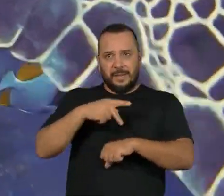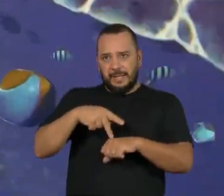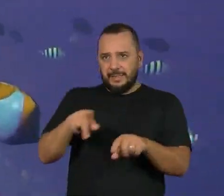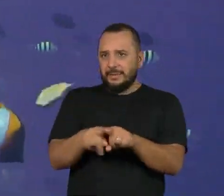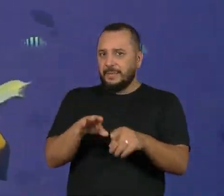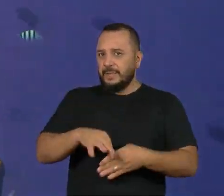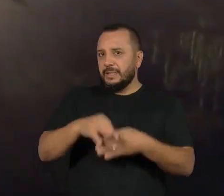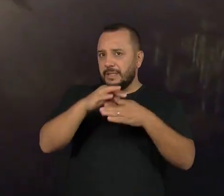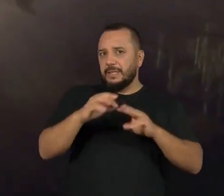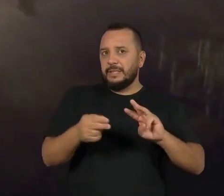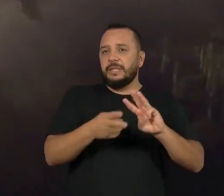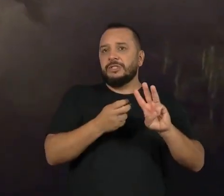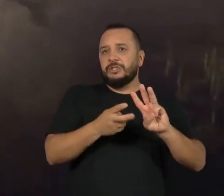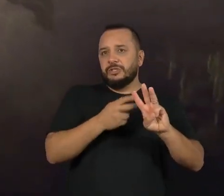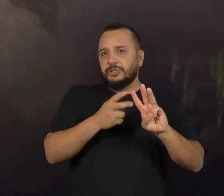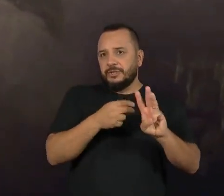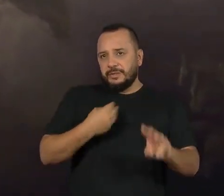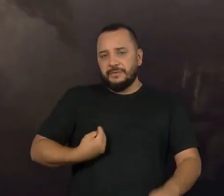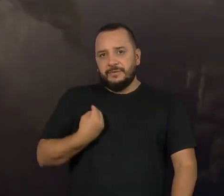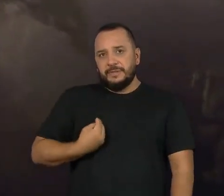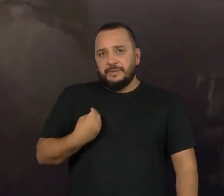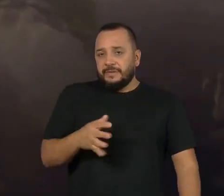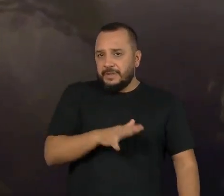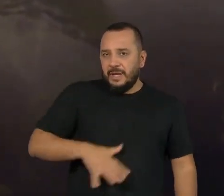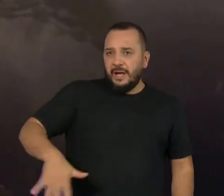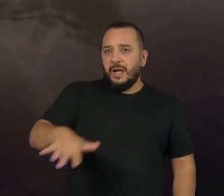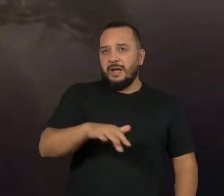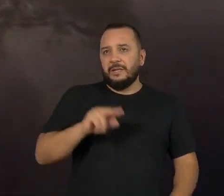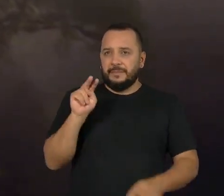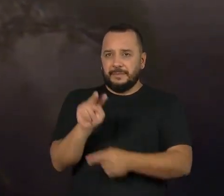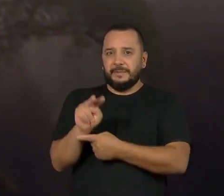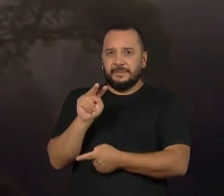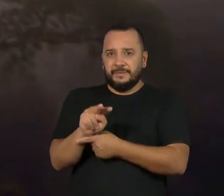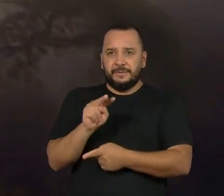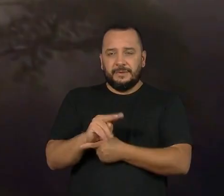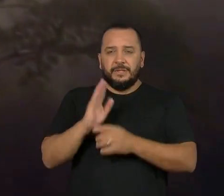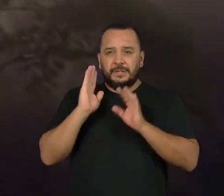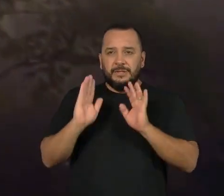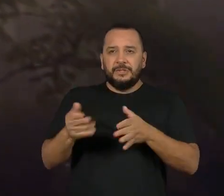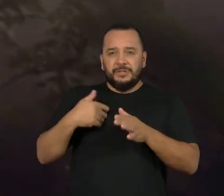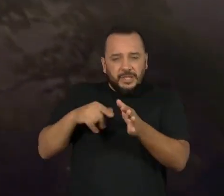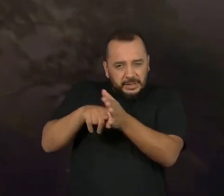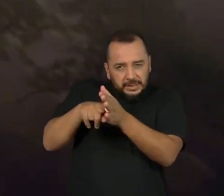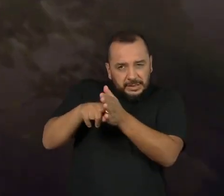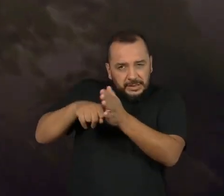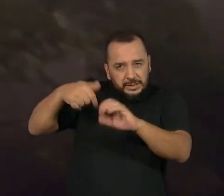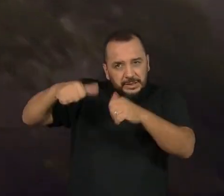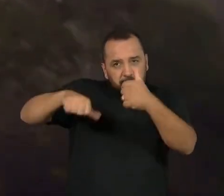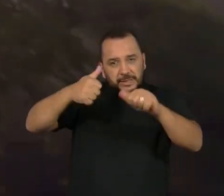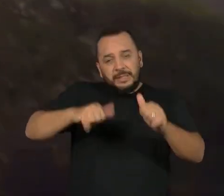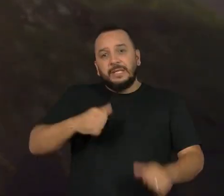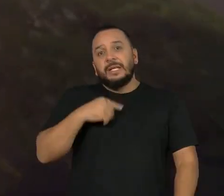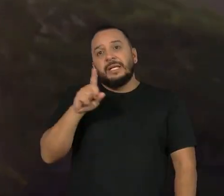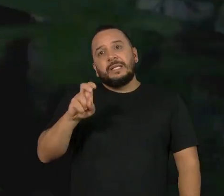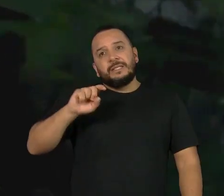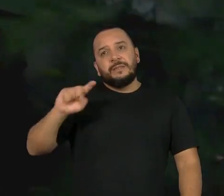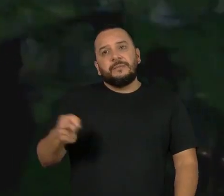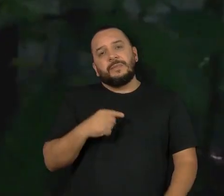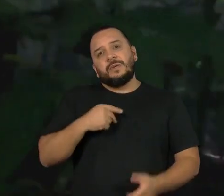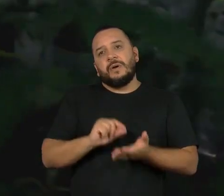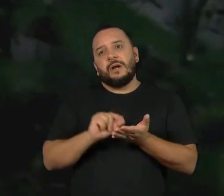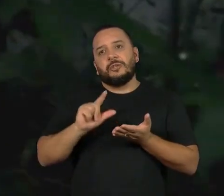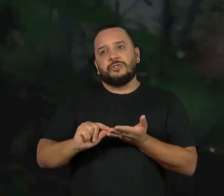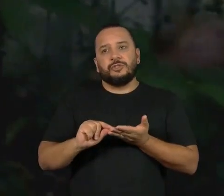lideranças indígenas que vivem nas áreas mais conservadas, revisaram mais de 15.000 artigos científicos.